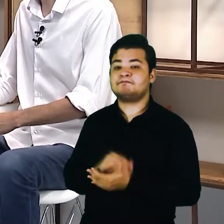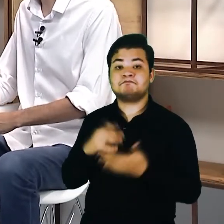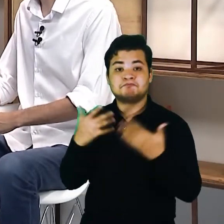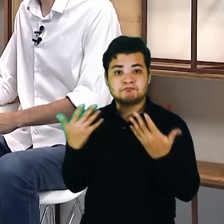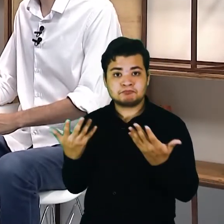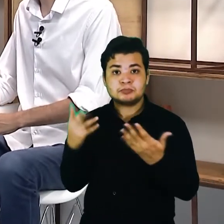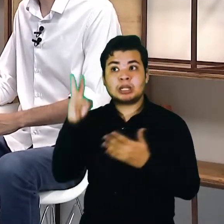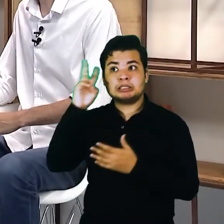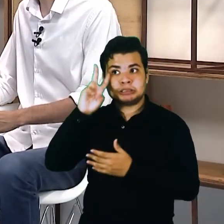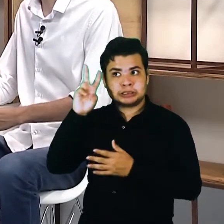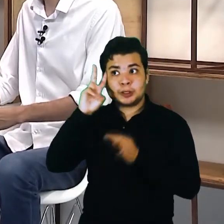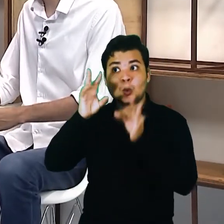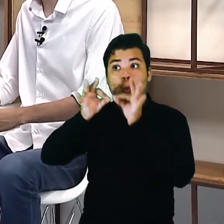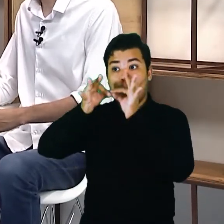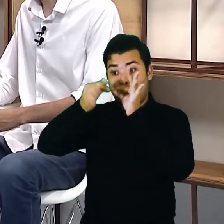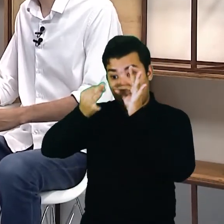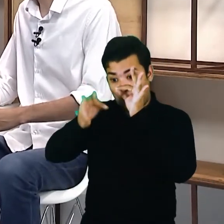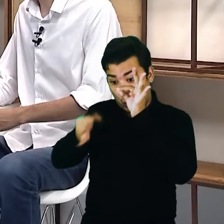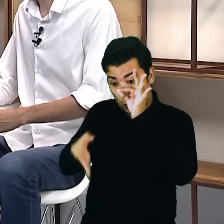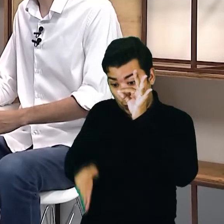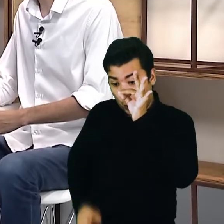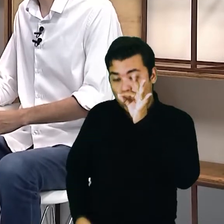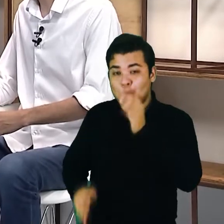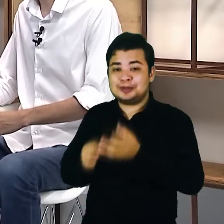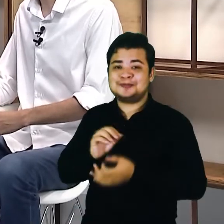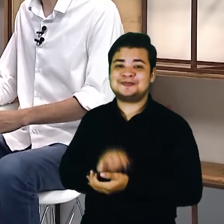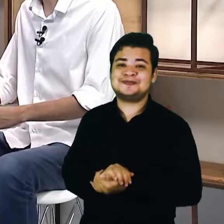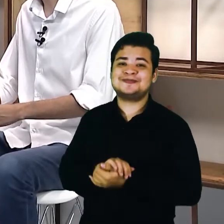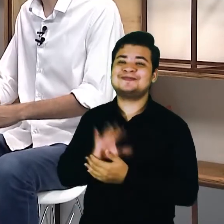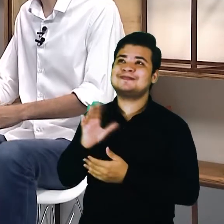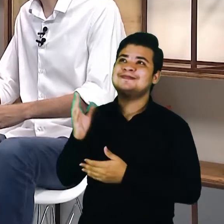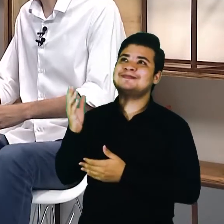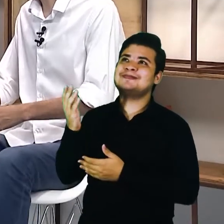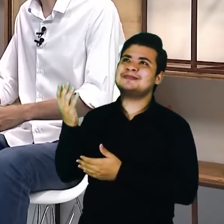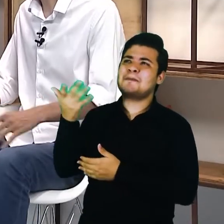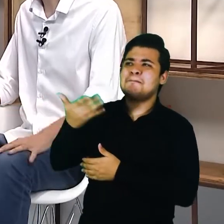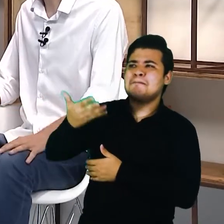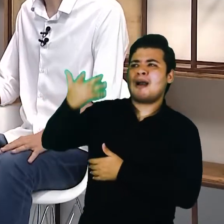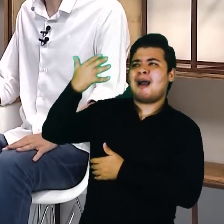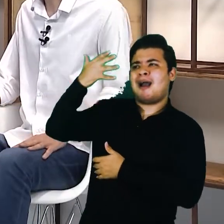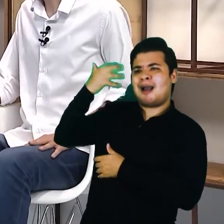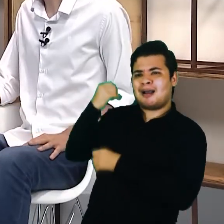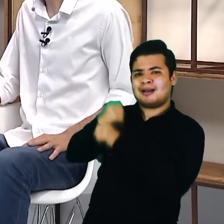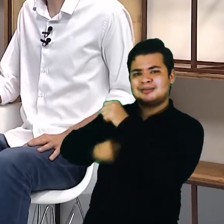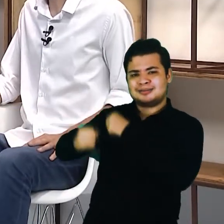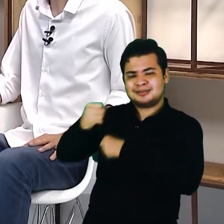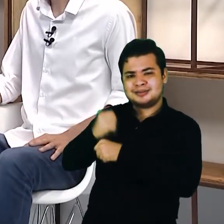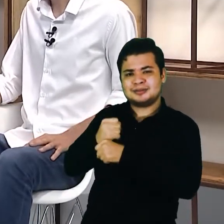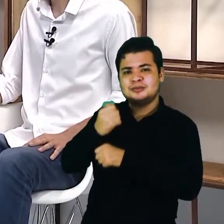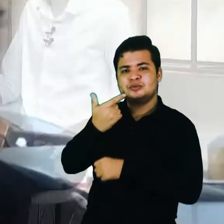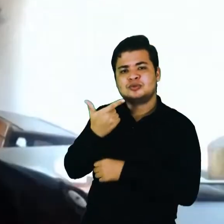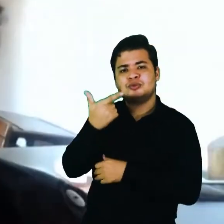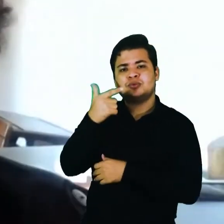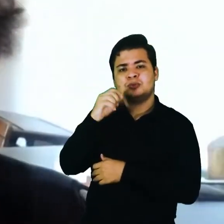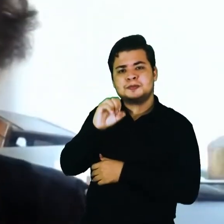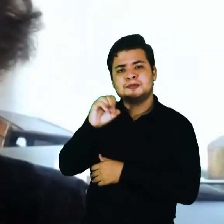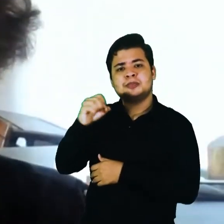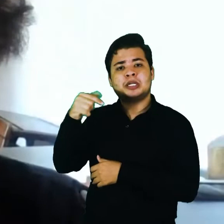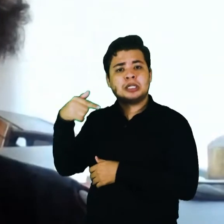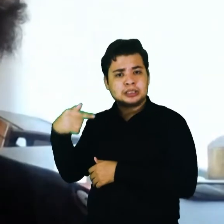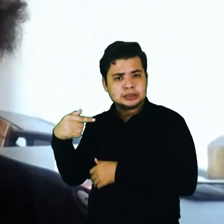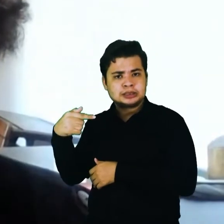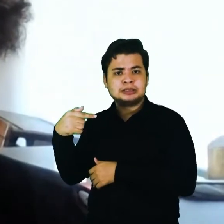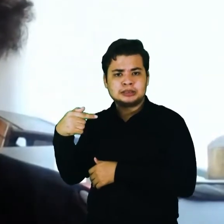Foi uma história longa, né? Ela teve seu início mais ou menos em 2007, quando